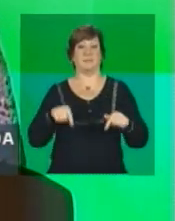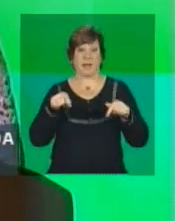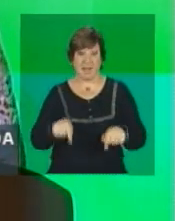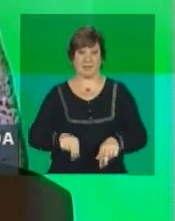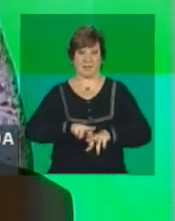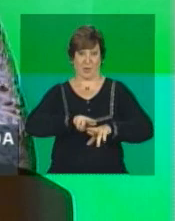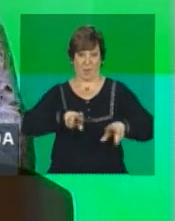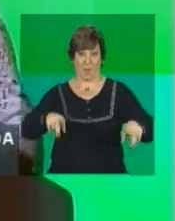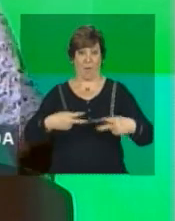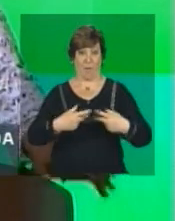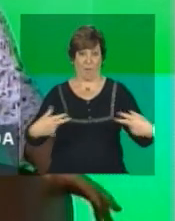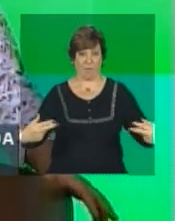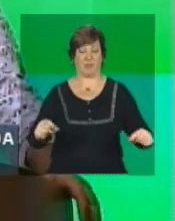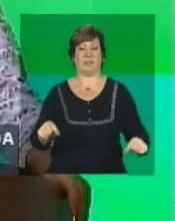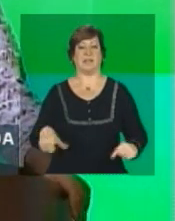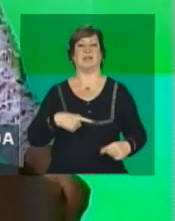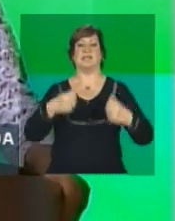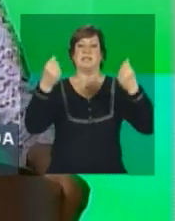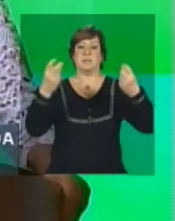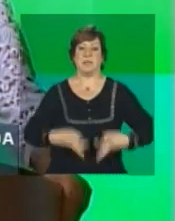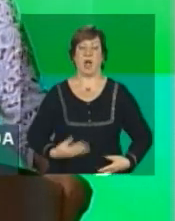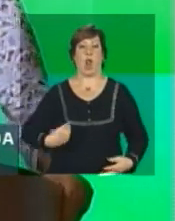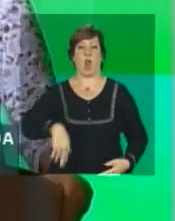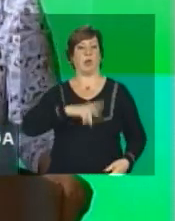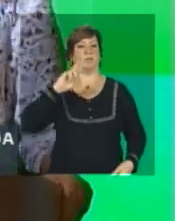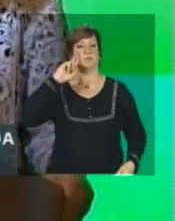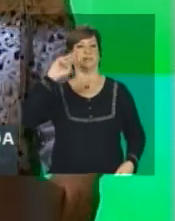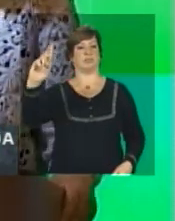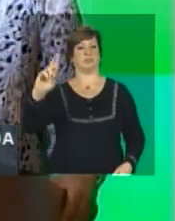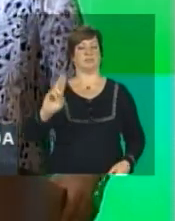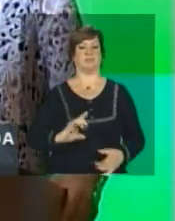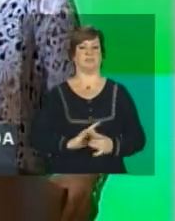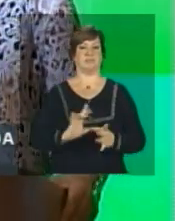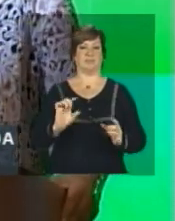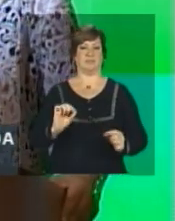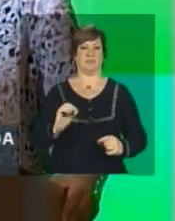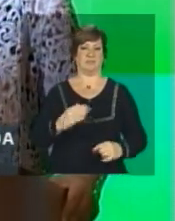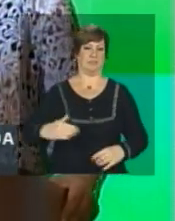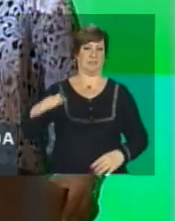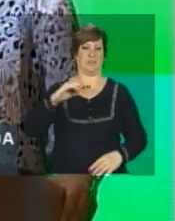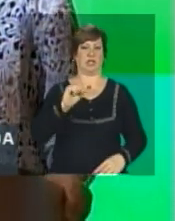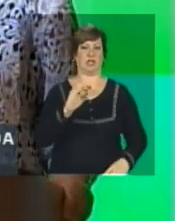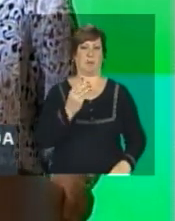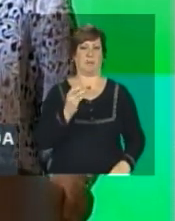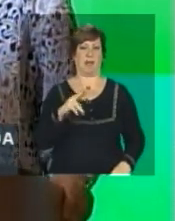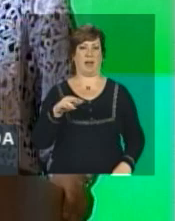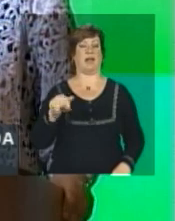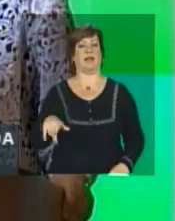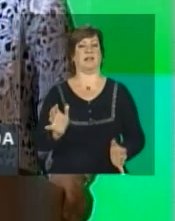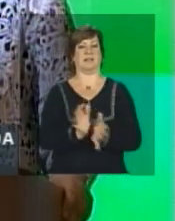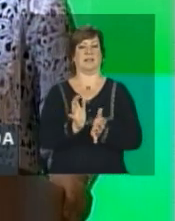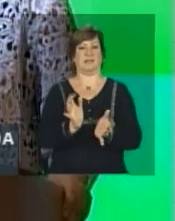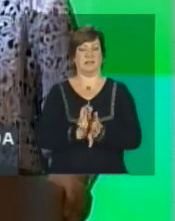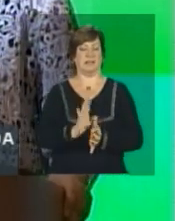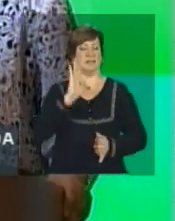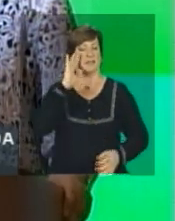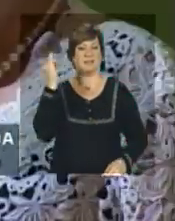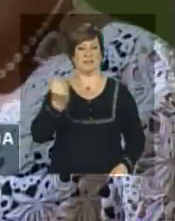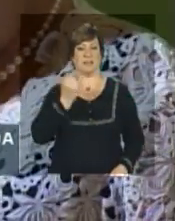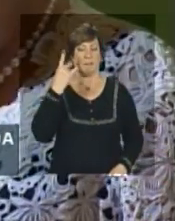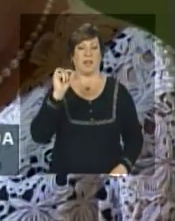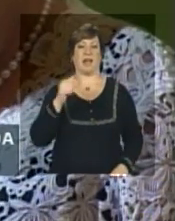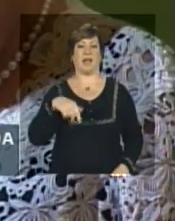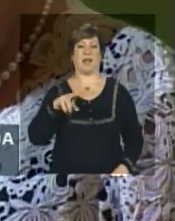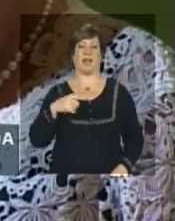fatores explicam a nossa liderança e a nossa soberania nessa área essencial para